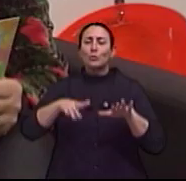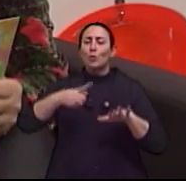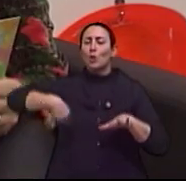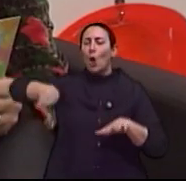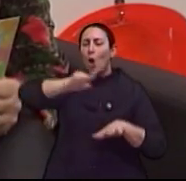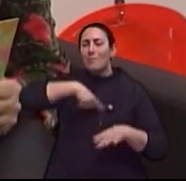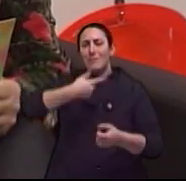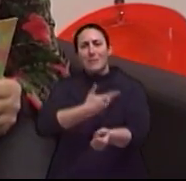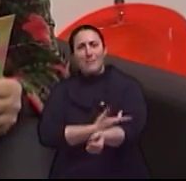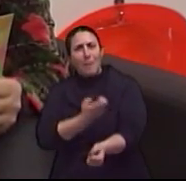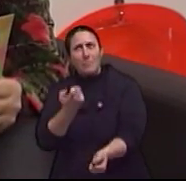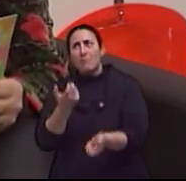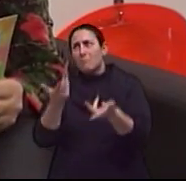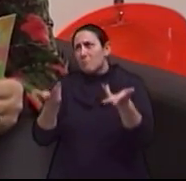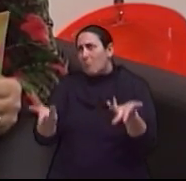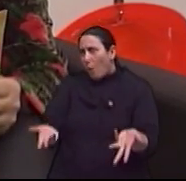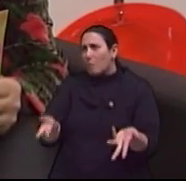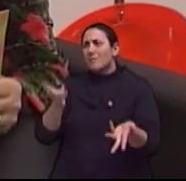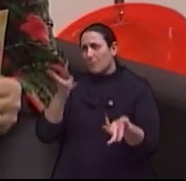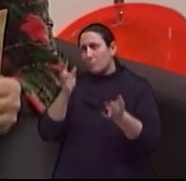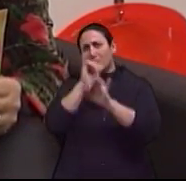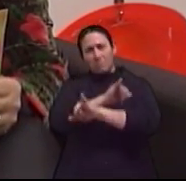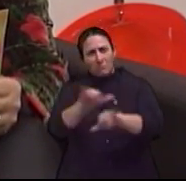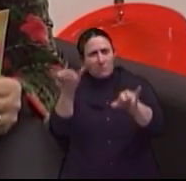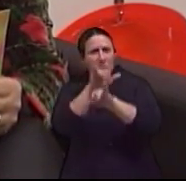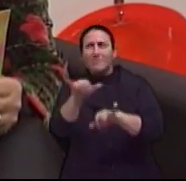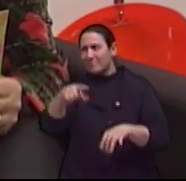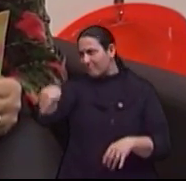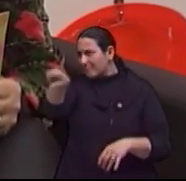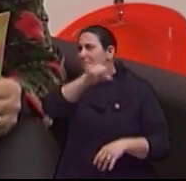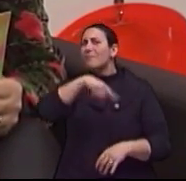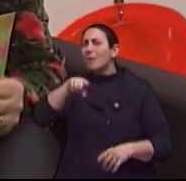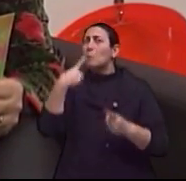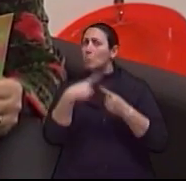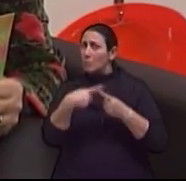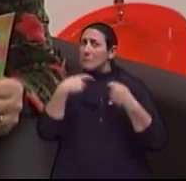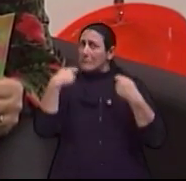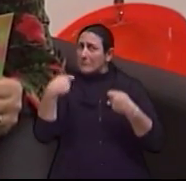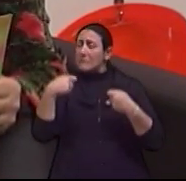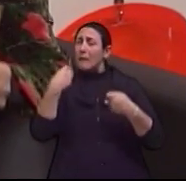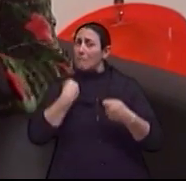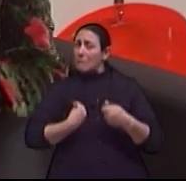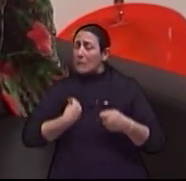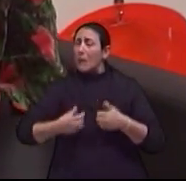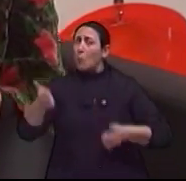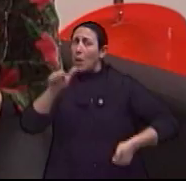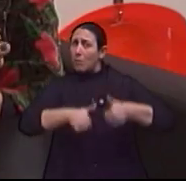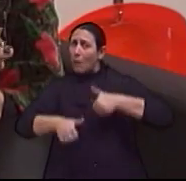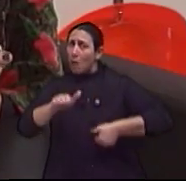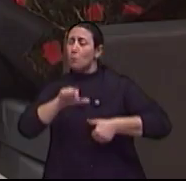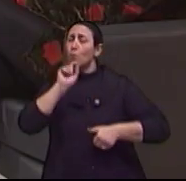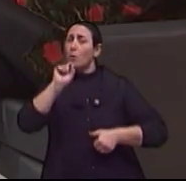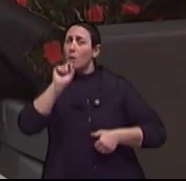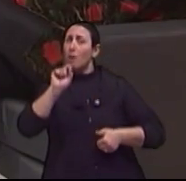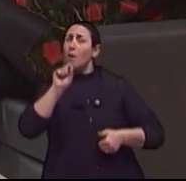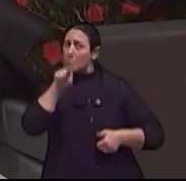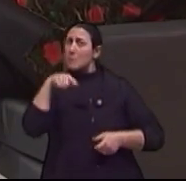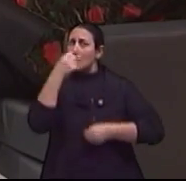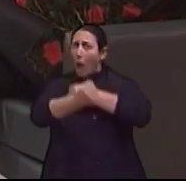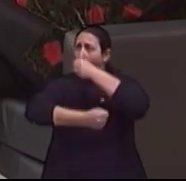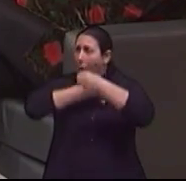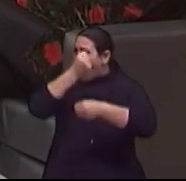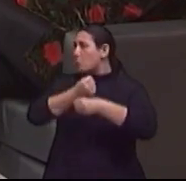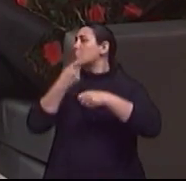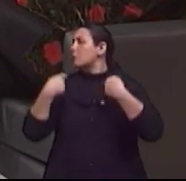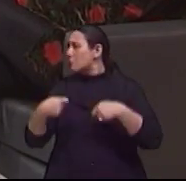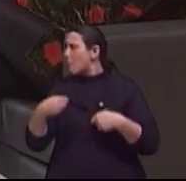exames Gerais então aquilo que a gente sempre fala aqui no programa né pra gente ter mais vida com mais qualidade aqueles exames anuais tem que ser feitos